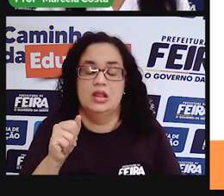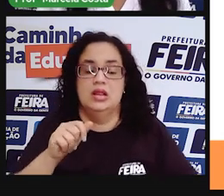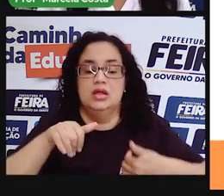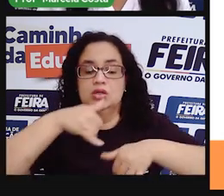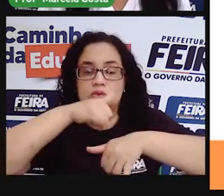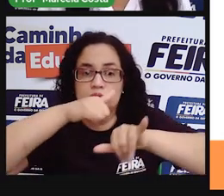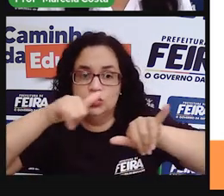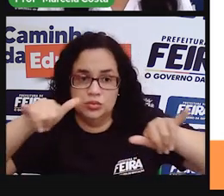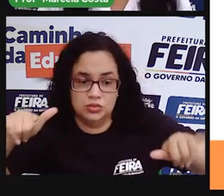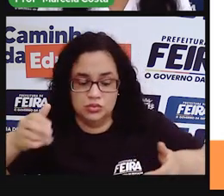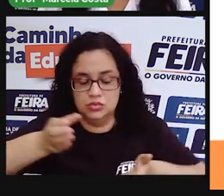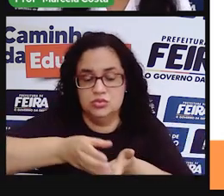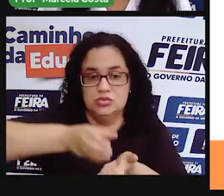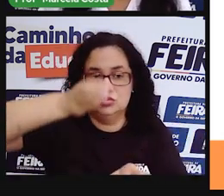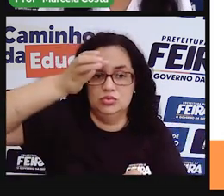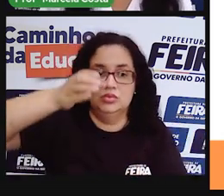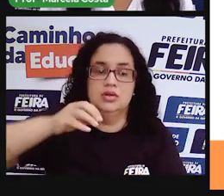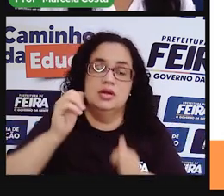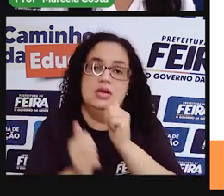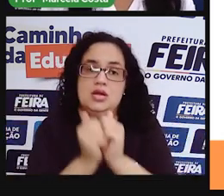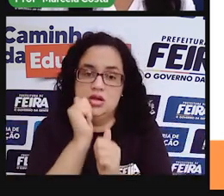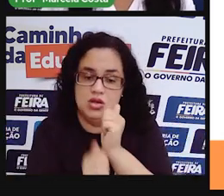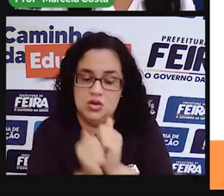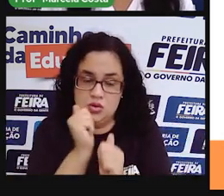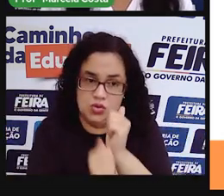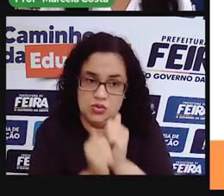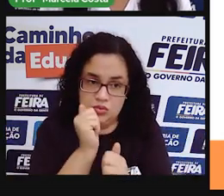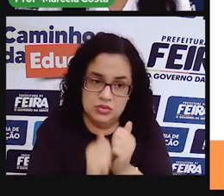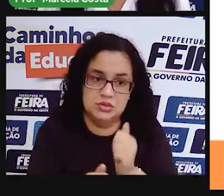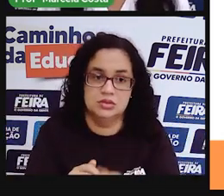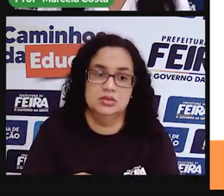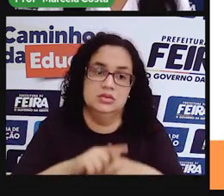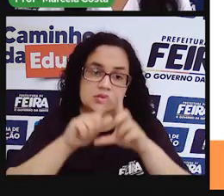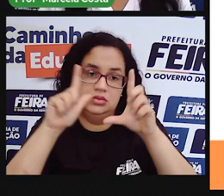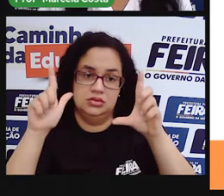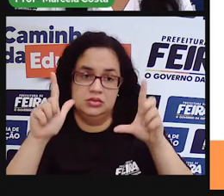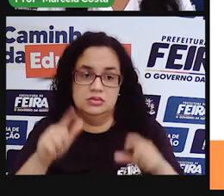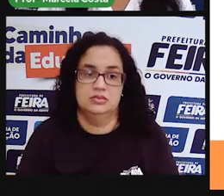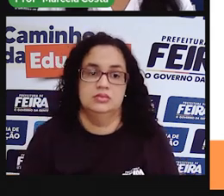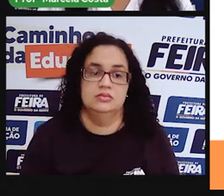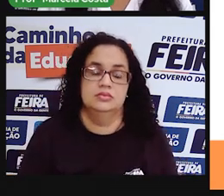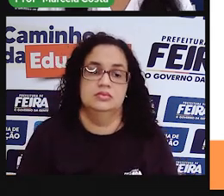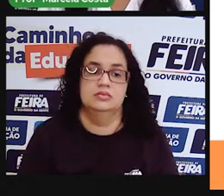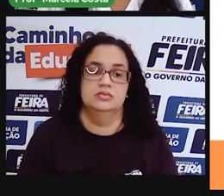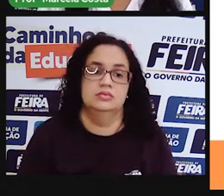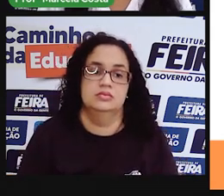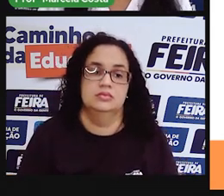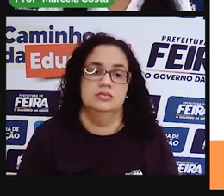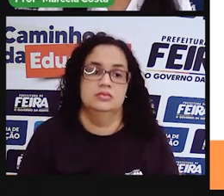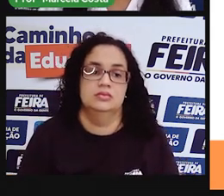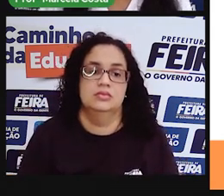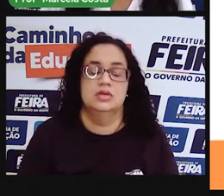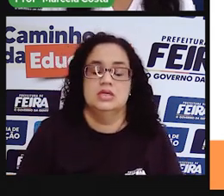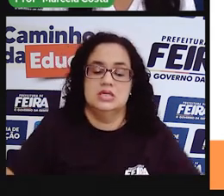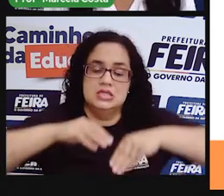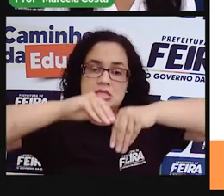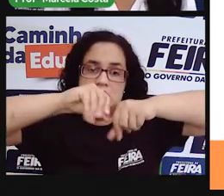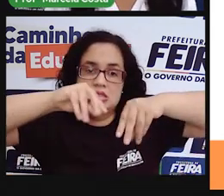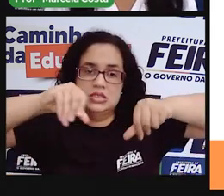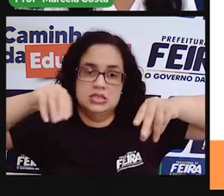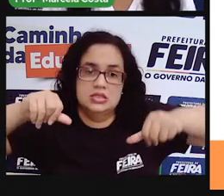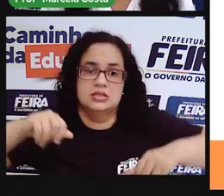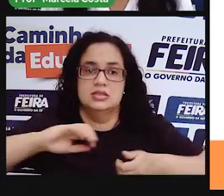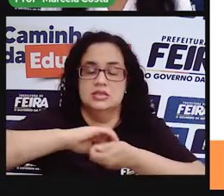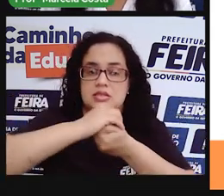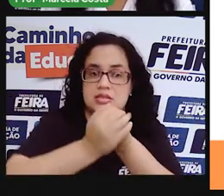embalagem de arroz, seja a embalagem de sabão em pó, seja